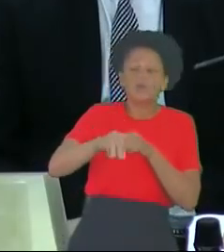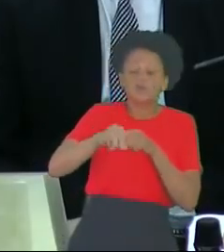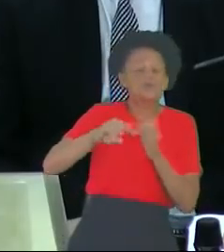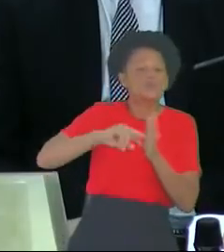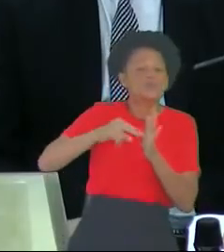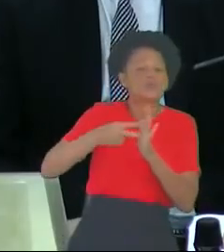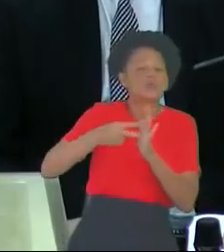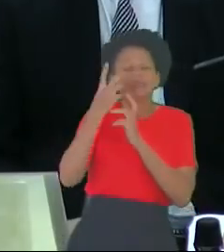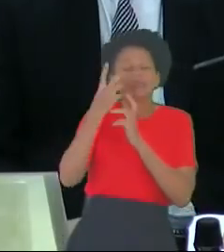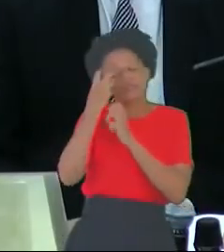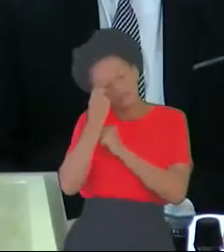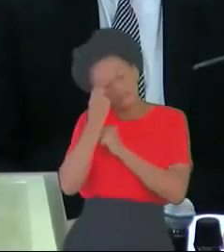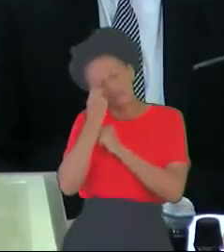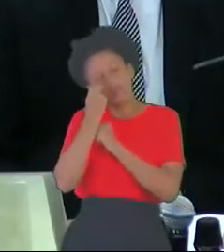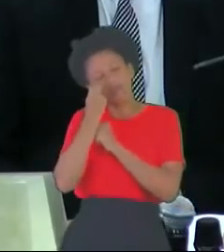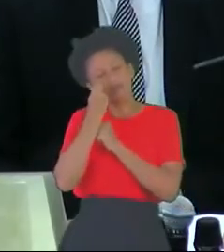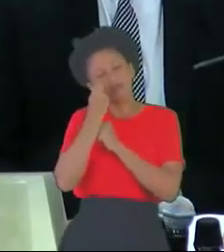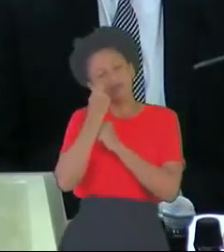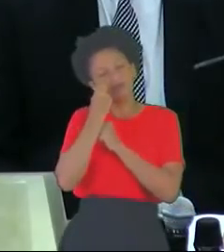adormeceram. Parece que